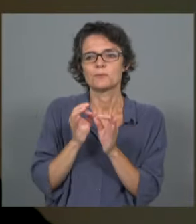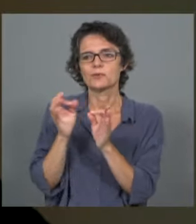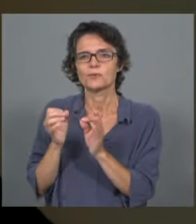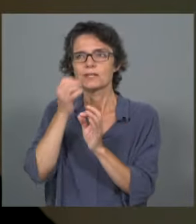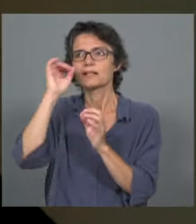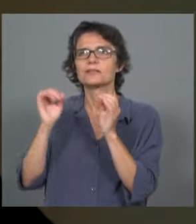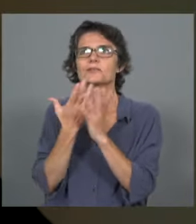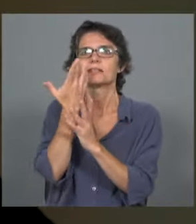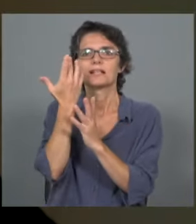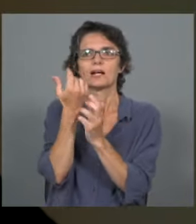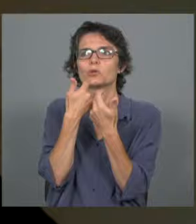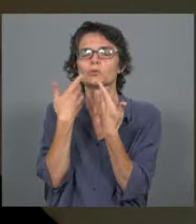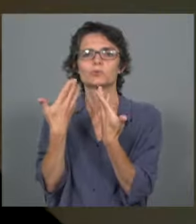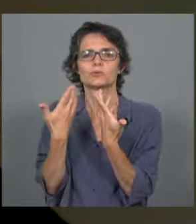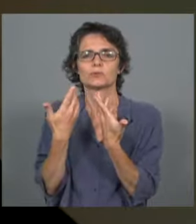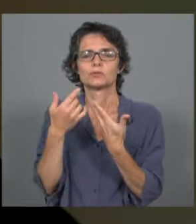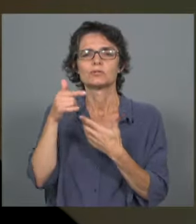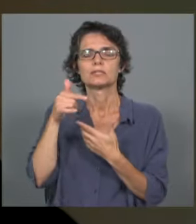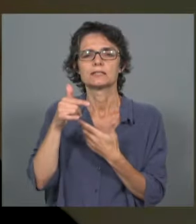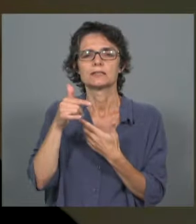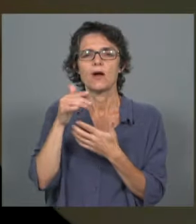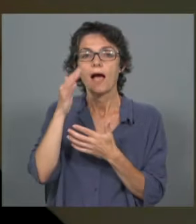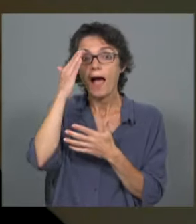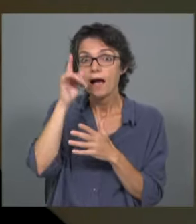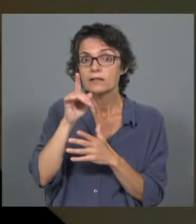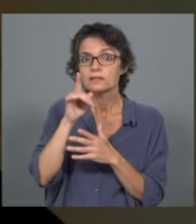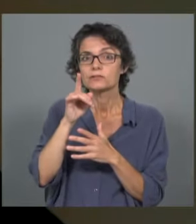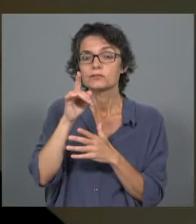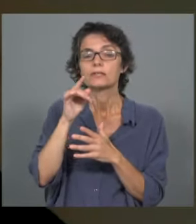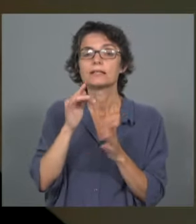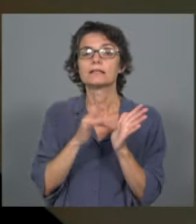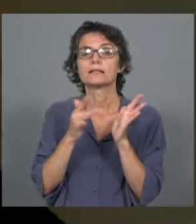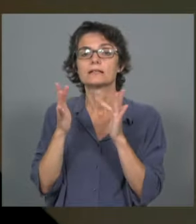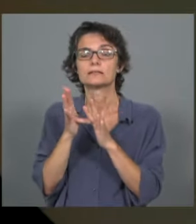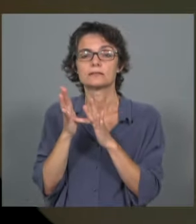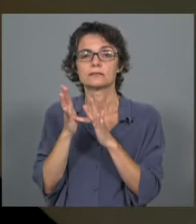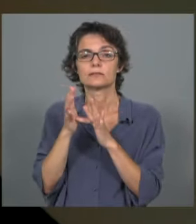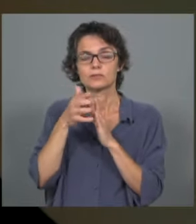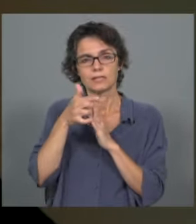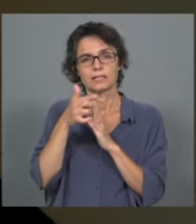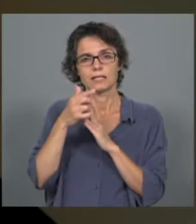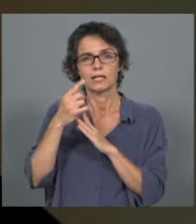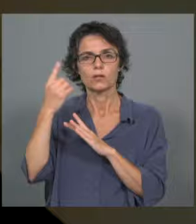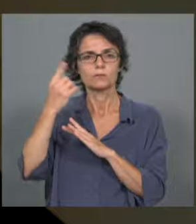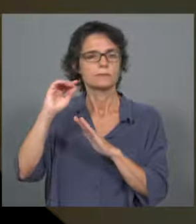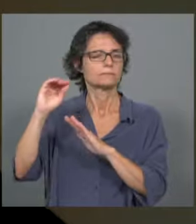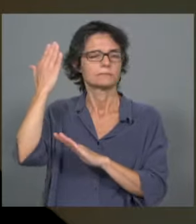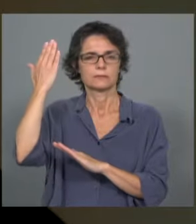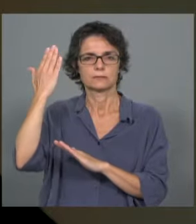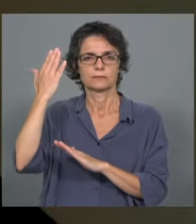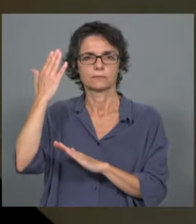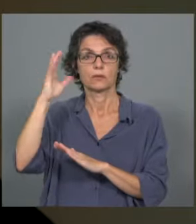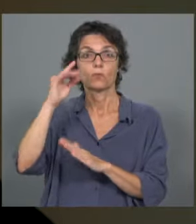do que a criação em Gênesis, é Jesus no maior mandamento que Ele nos deixou, quando Ele